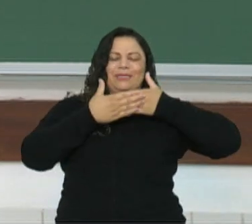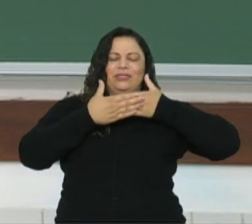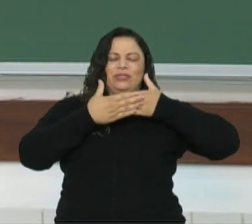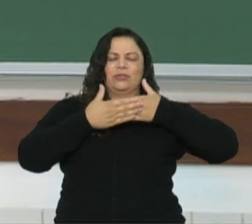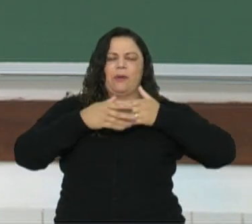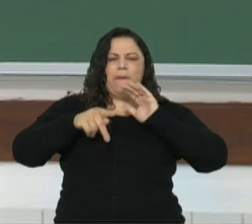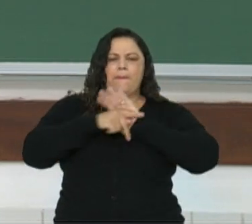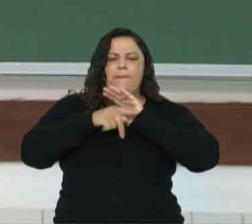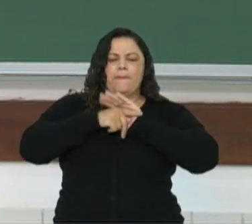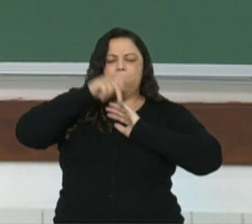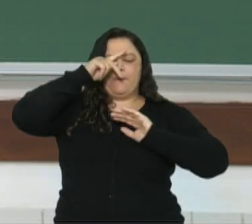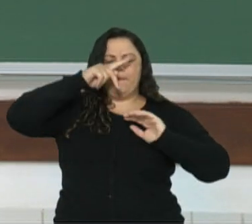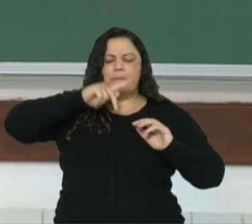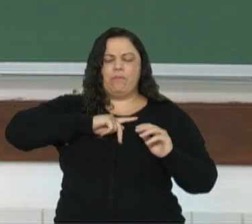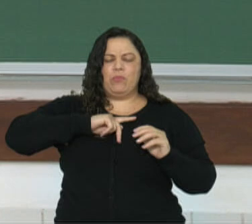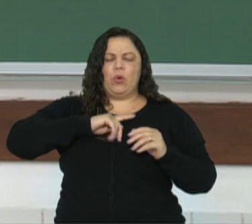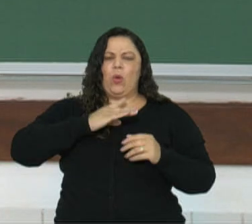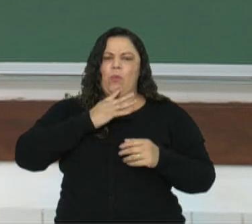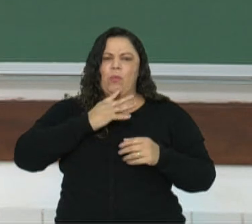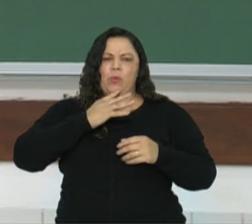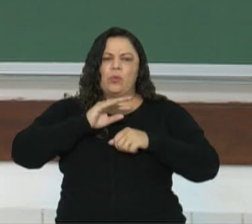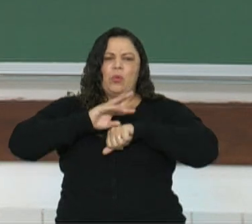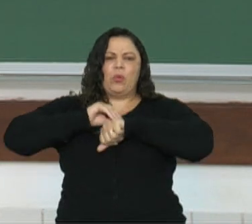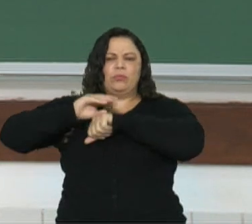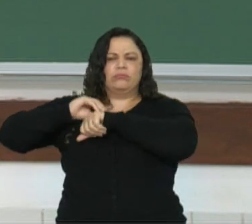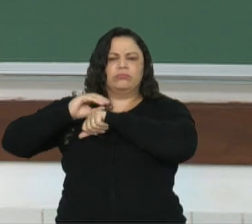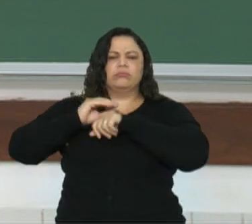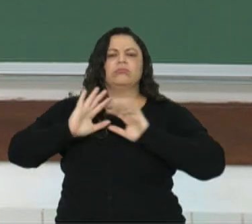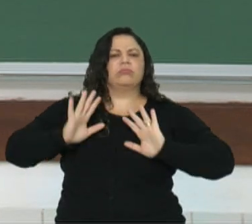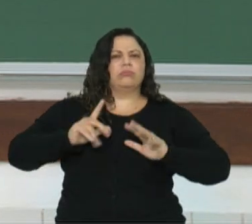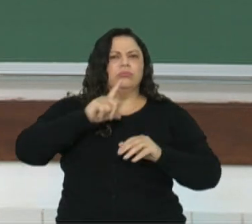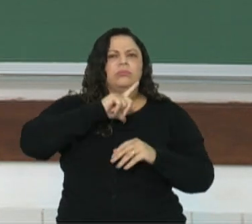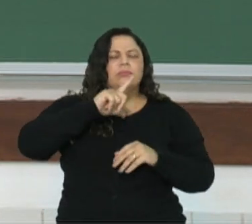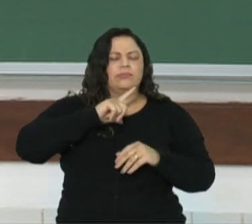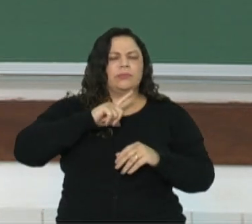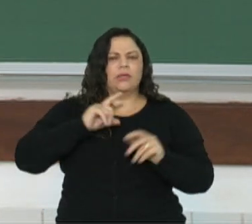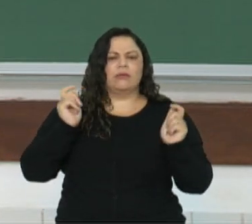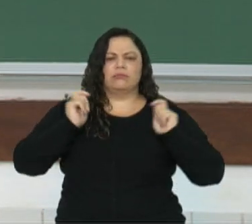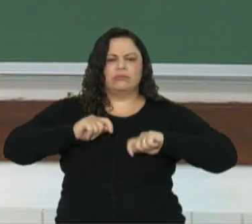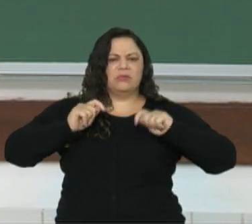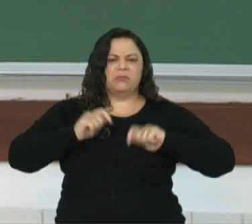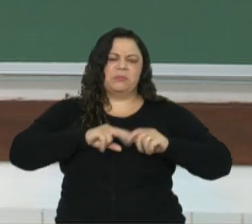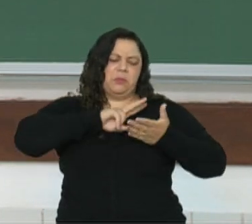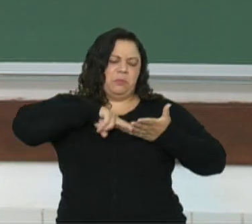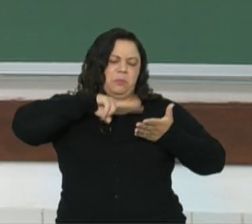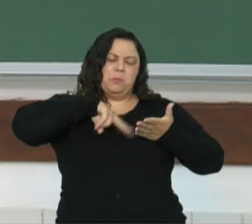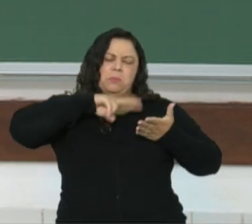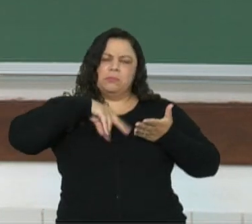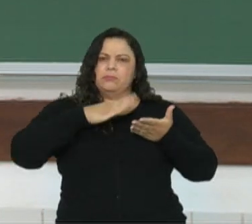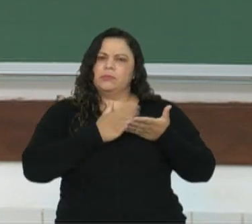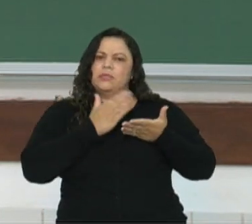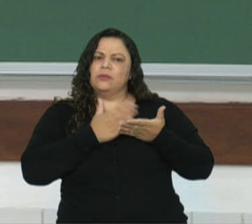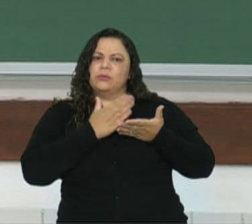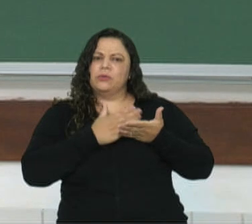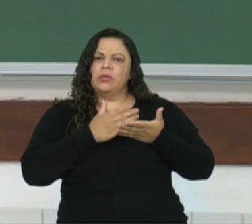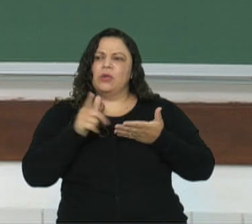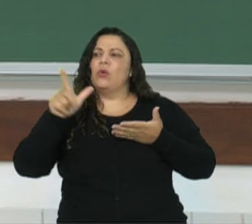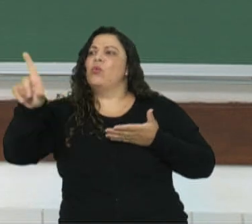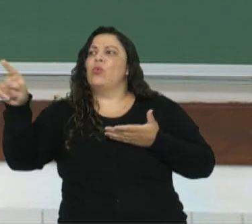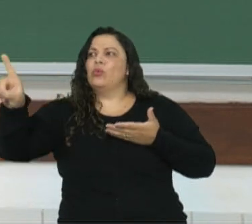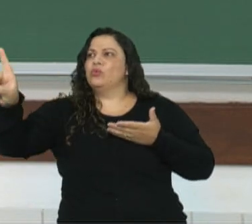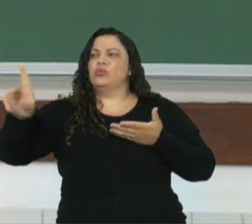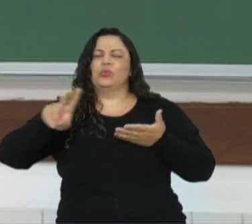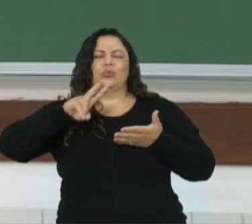dos conhecimentos fechados que ele tem, que obteve a partir de determinados livros que ele leu e que o outro não